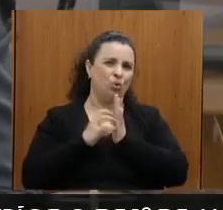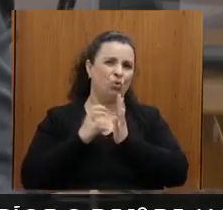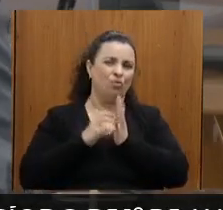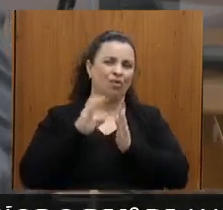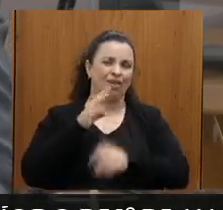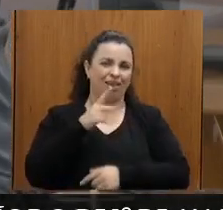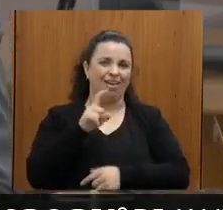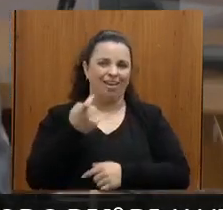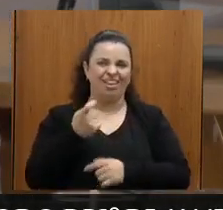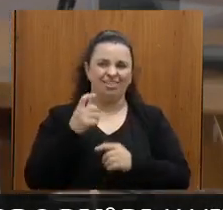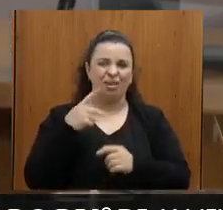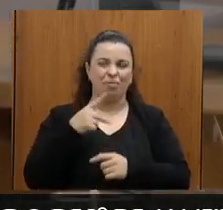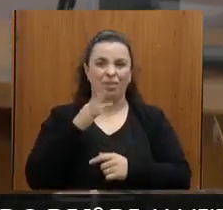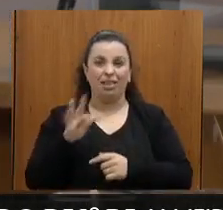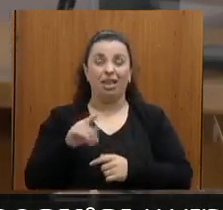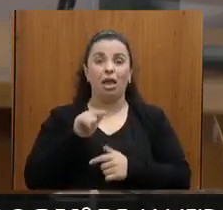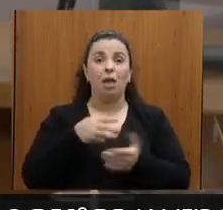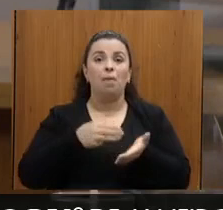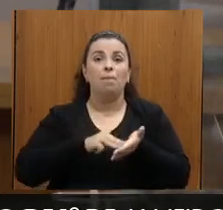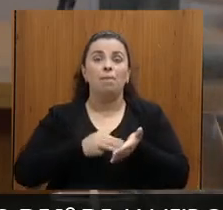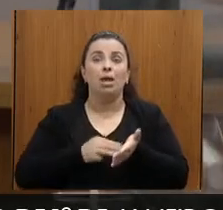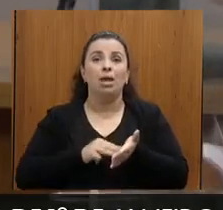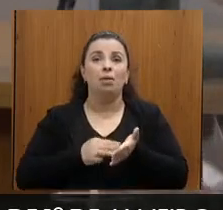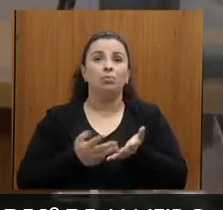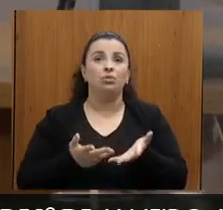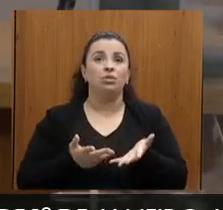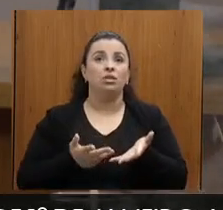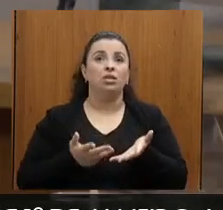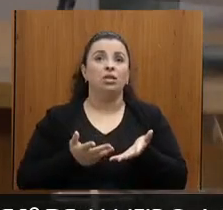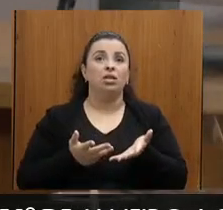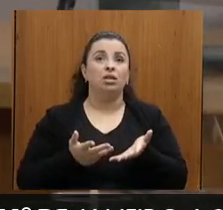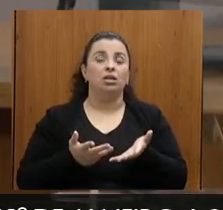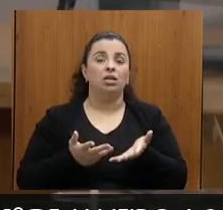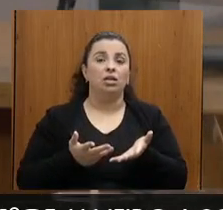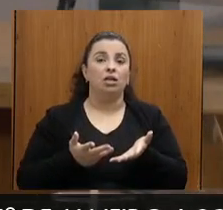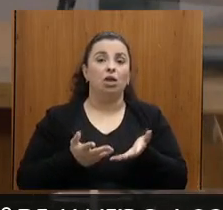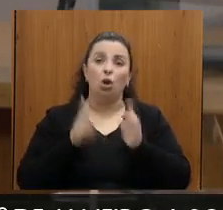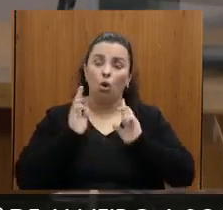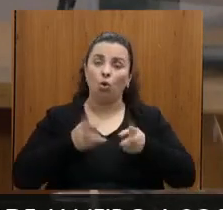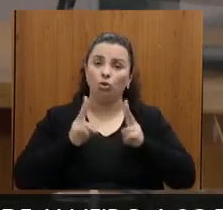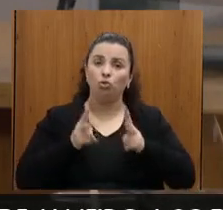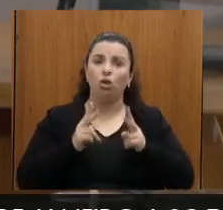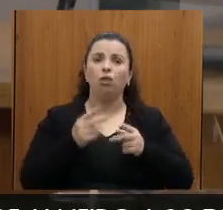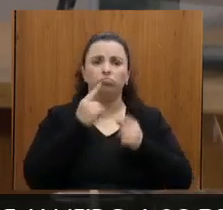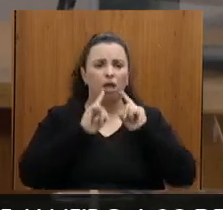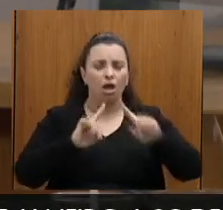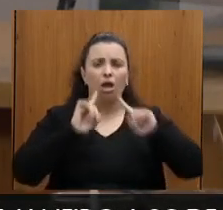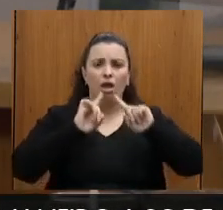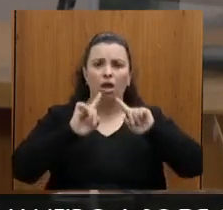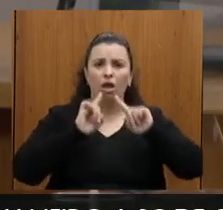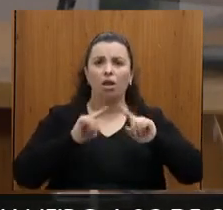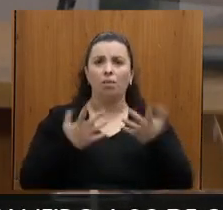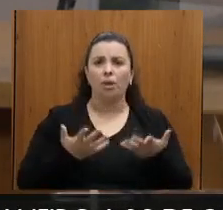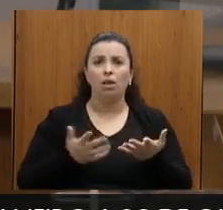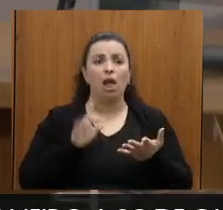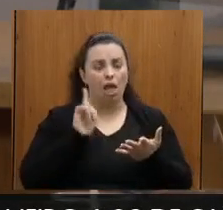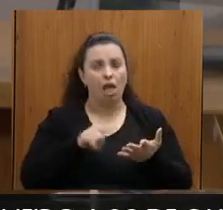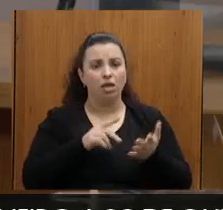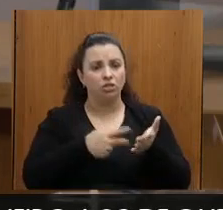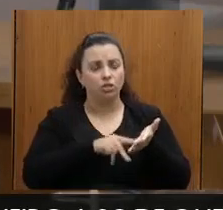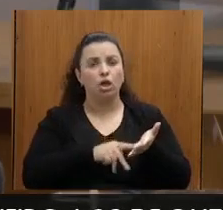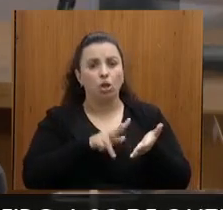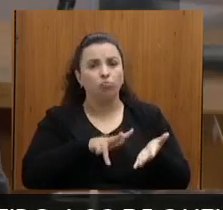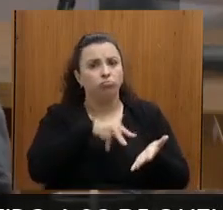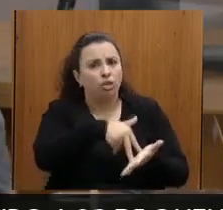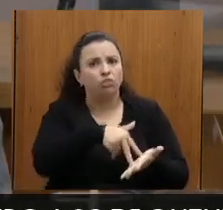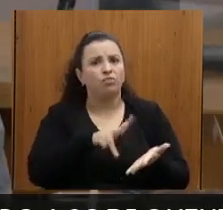membros que compõem o nosso partido, que não abdicaram da sua prerrogativa e de fazer contestação. Então, quer dizer, é o lugar de fala, de atuação,